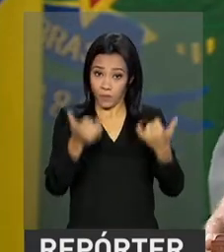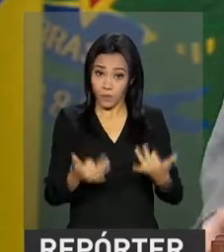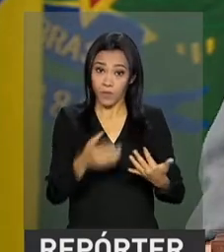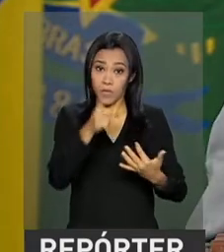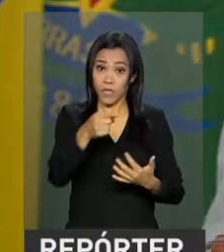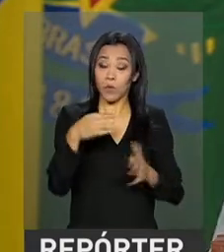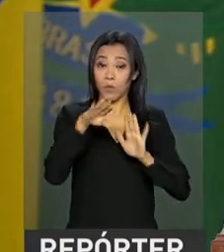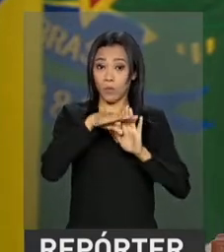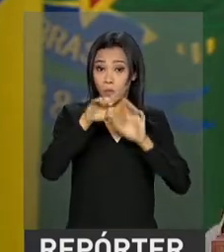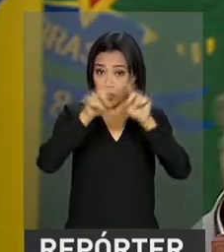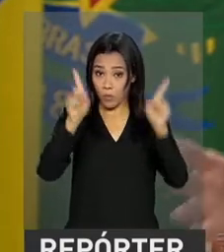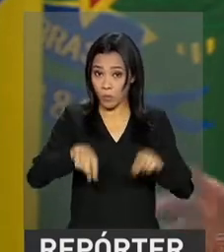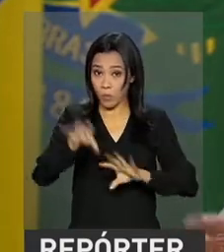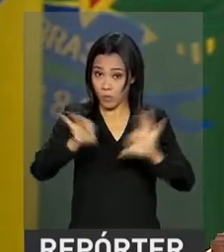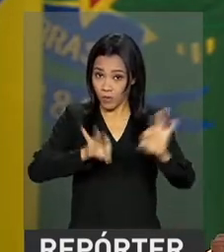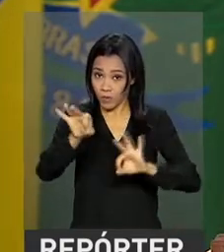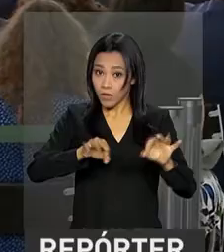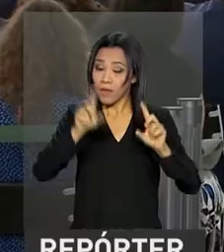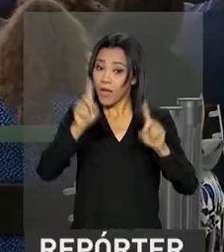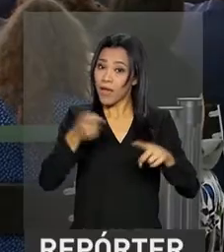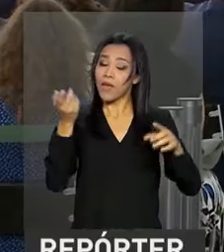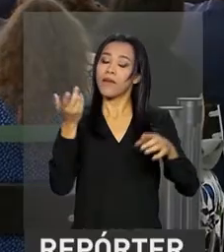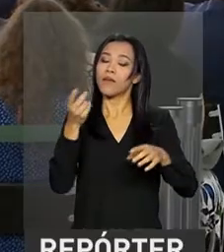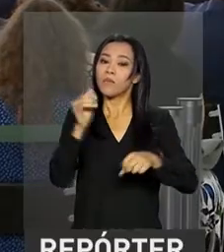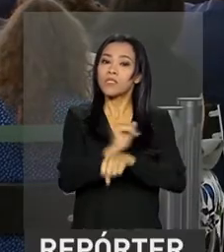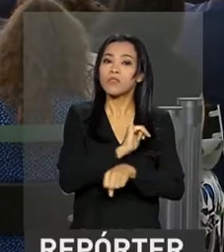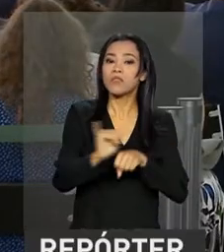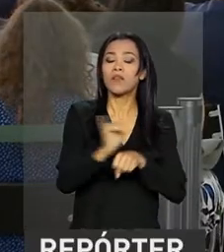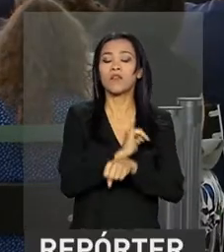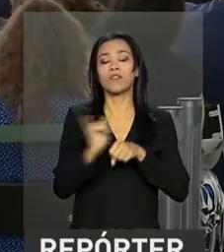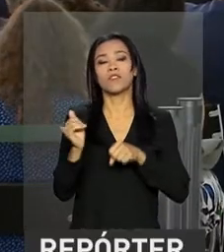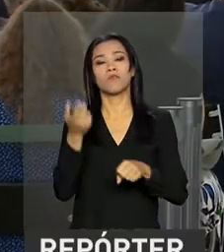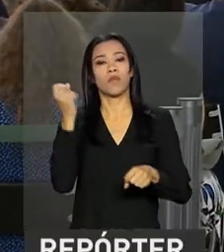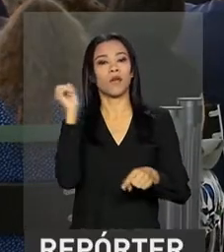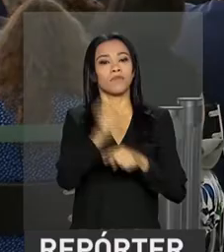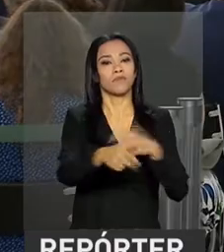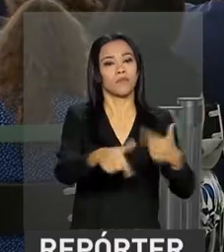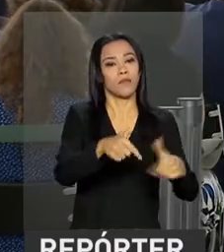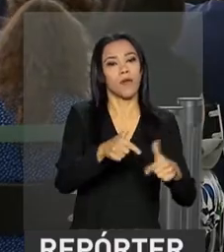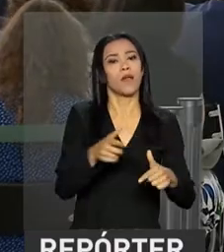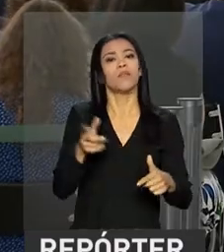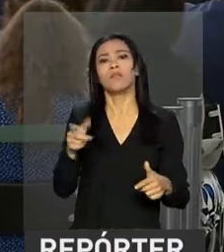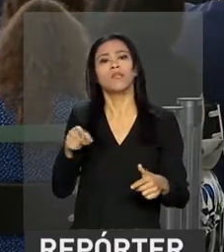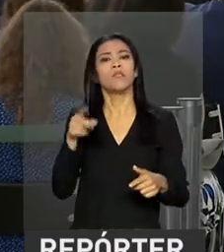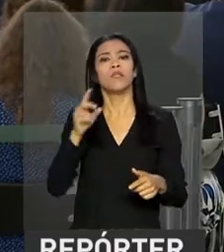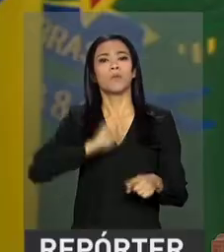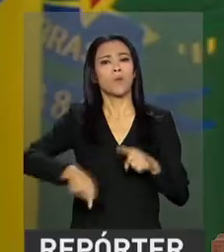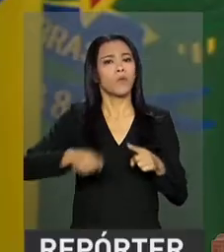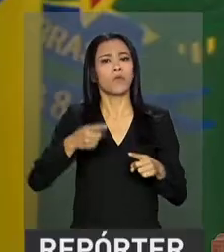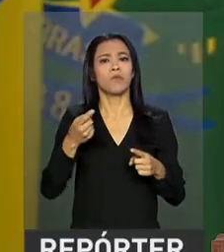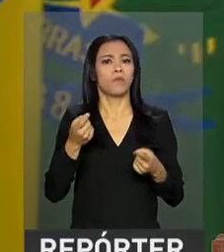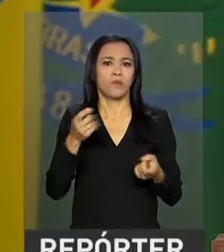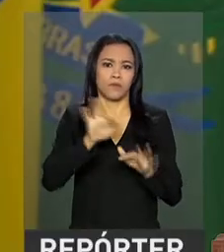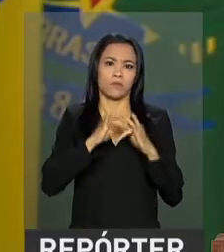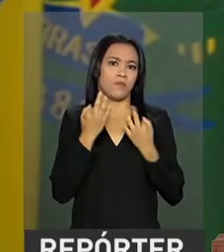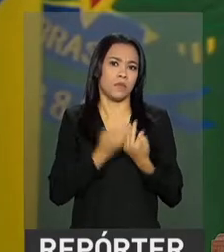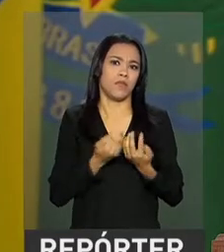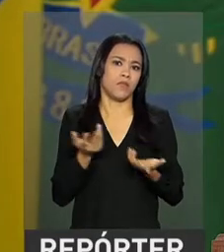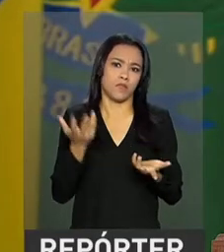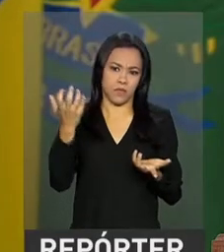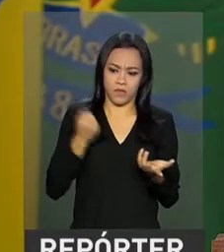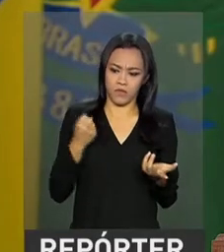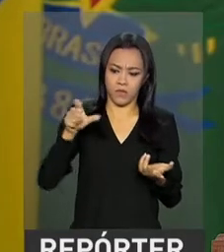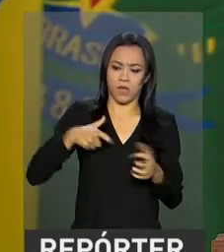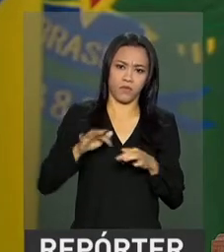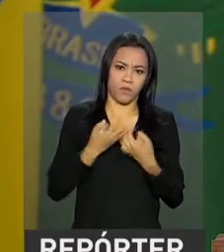mais uma forma de gerar emprego e renda e não impede que as famílias continuem a receber o benefício do programa bolsa família não vai